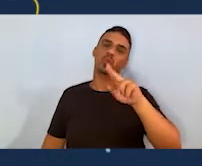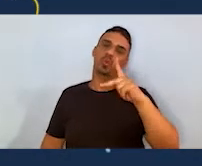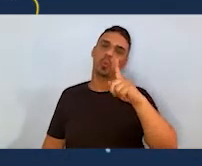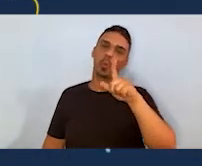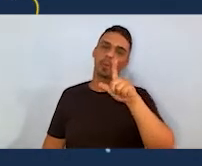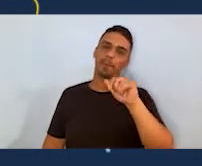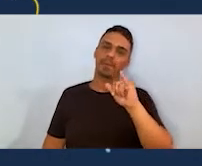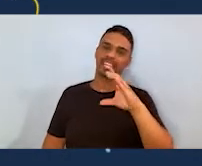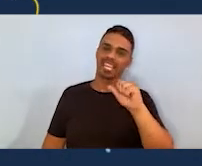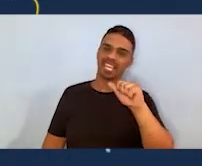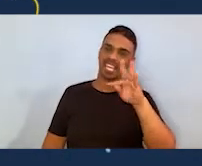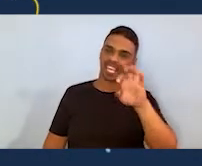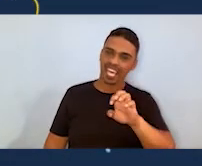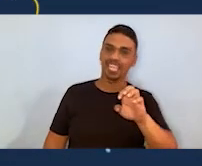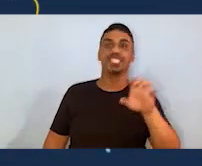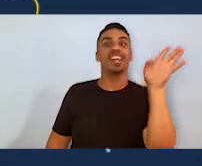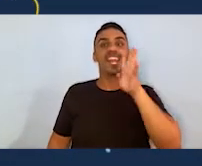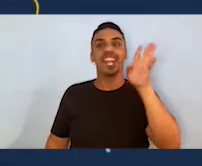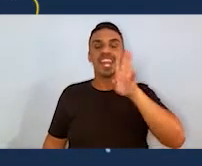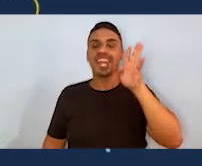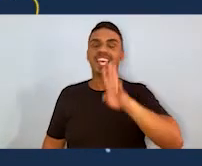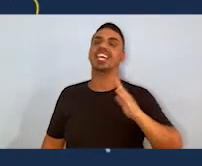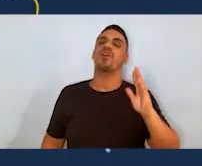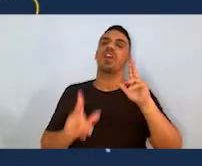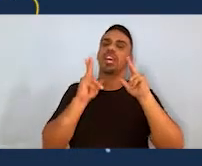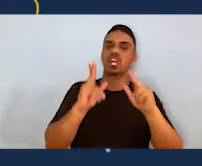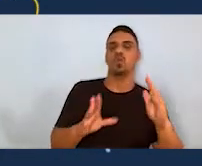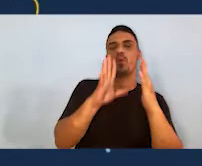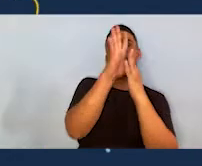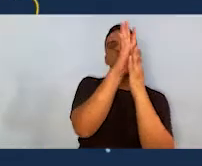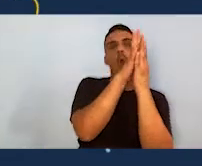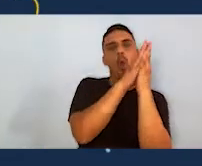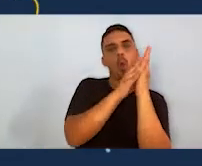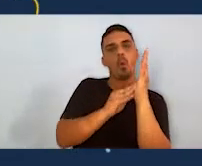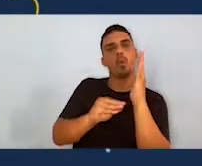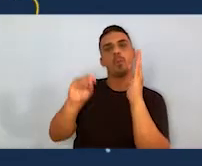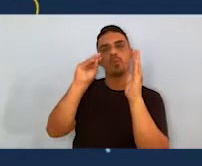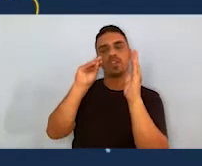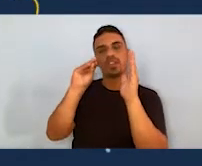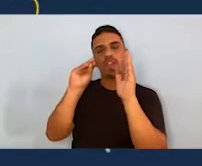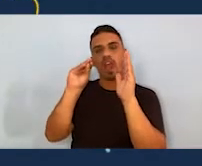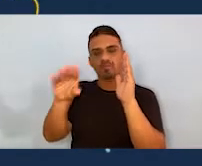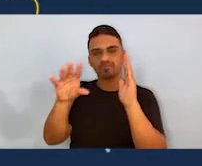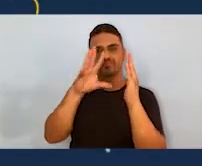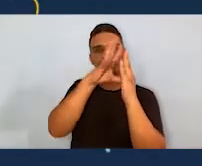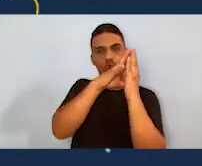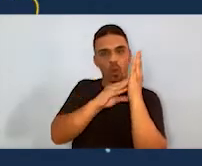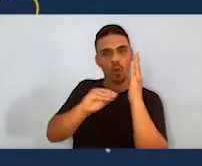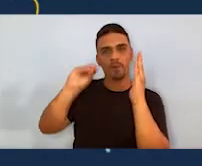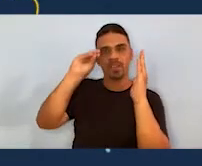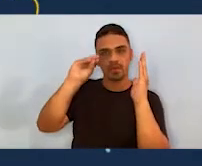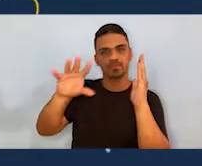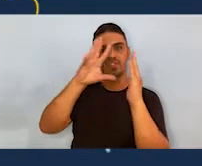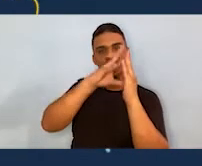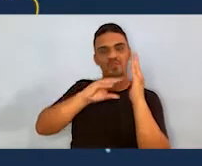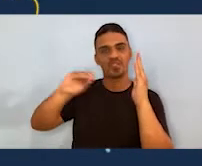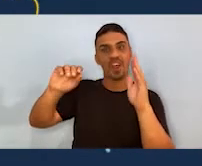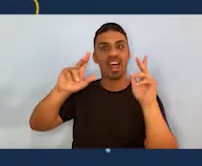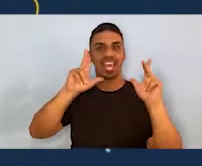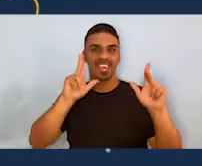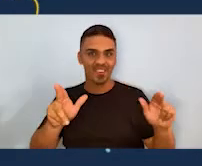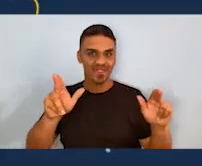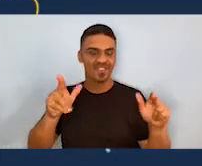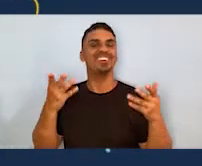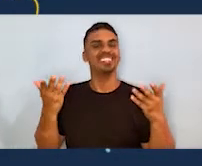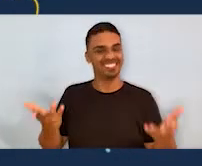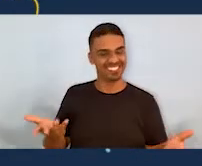Frame. É muito legal. Vocês vão lembrar que eu falei lá no comecinho que animação é uma situação de